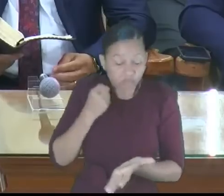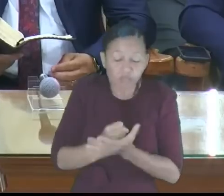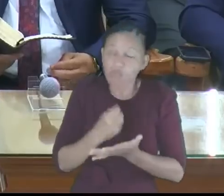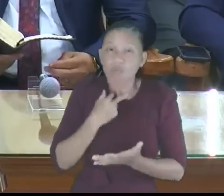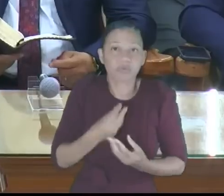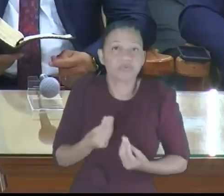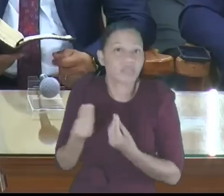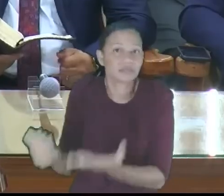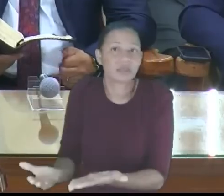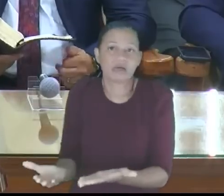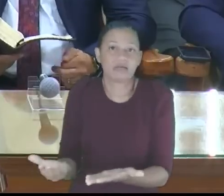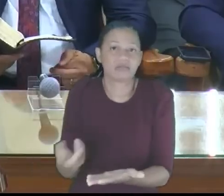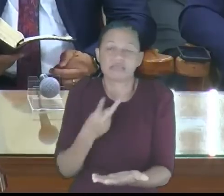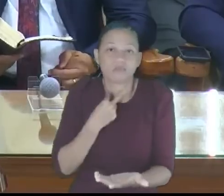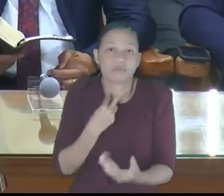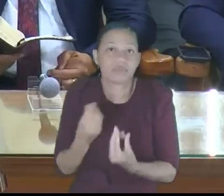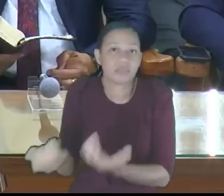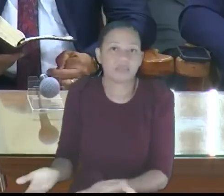podia ser dado.